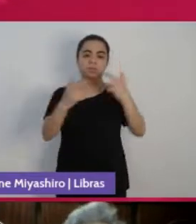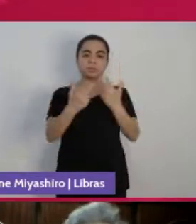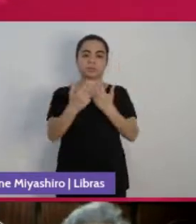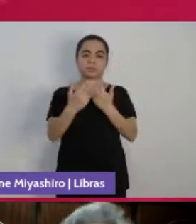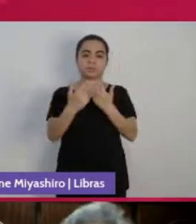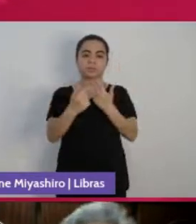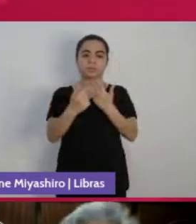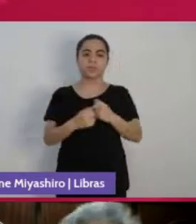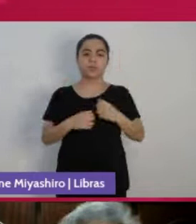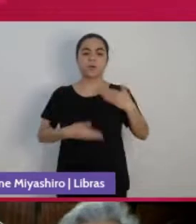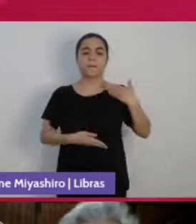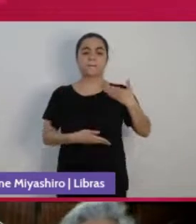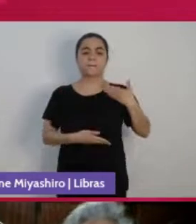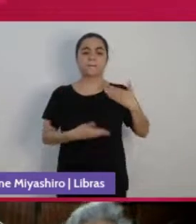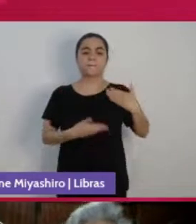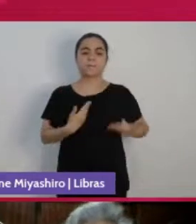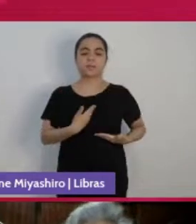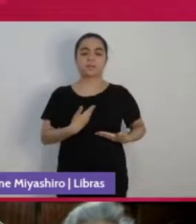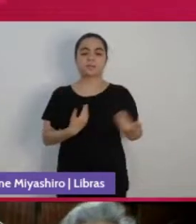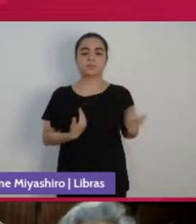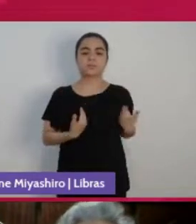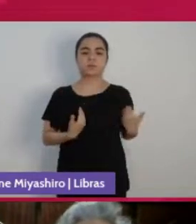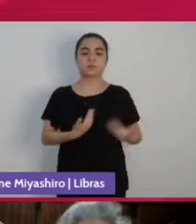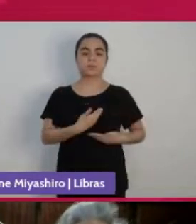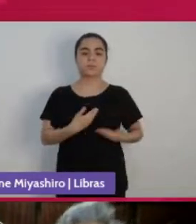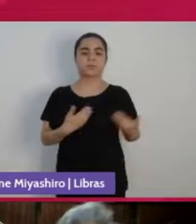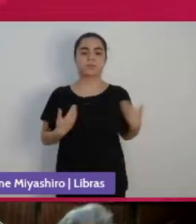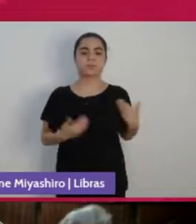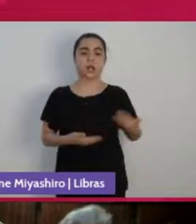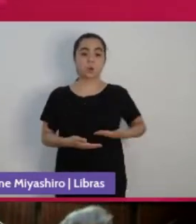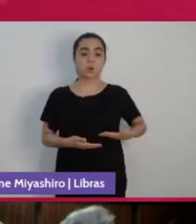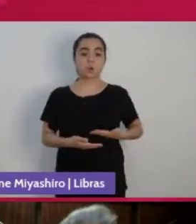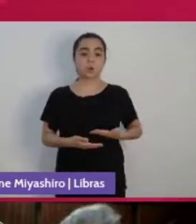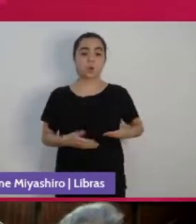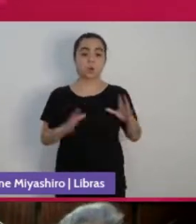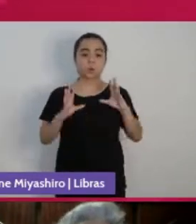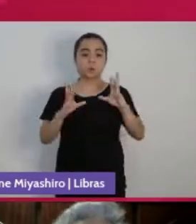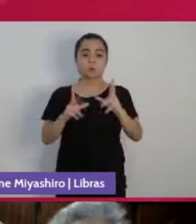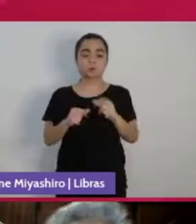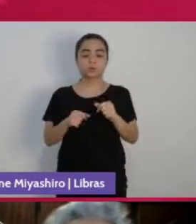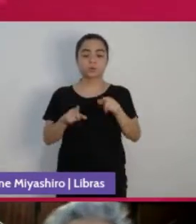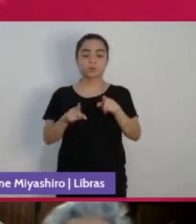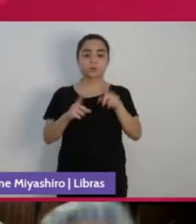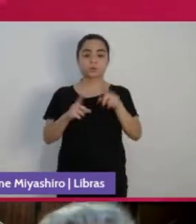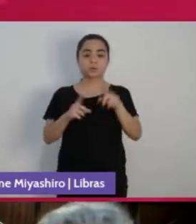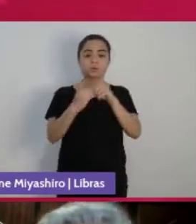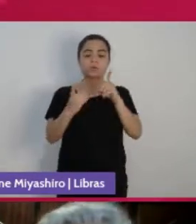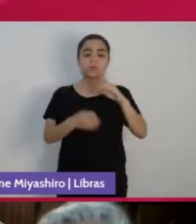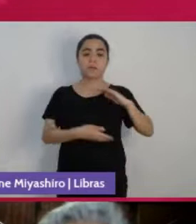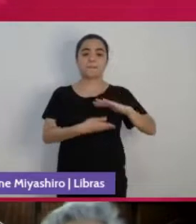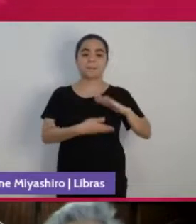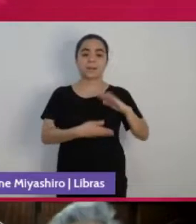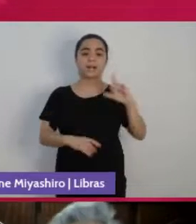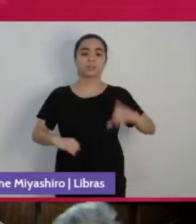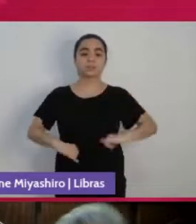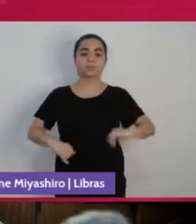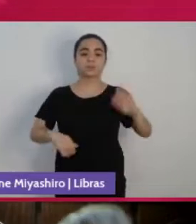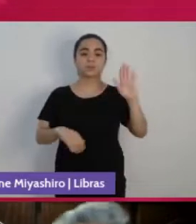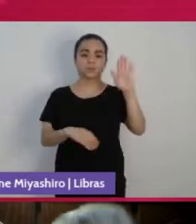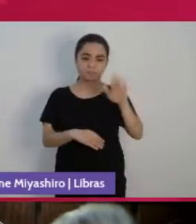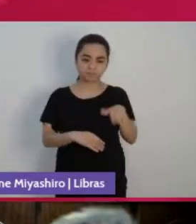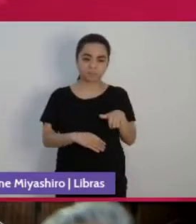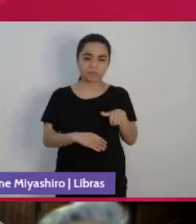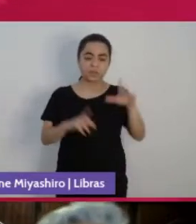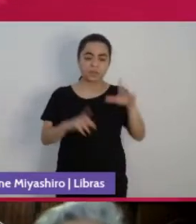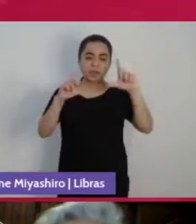peitoral, mama inteira, suco inframamário, e a paciente vai sofrer menos. Porque eu